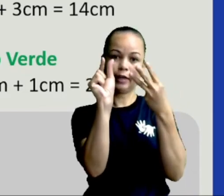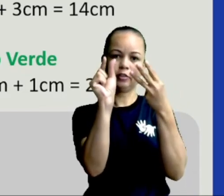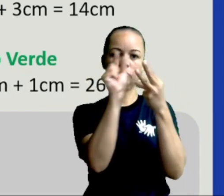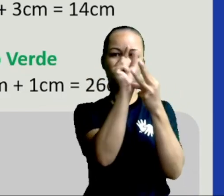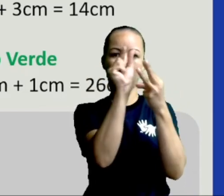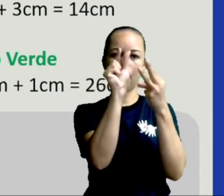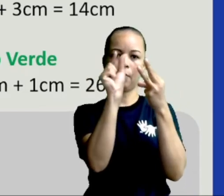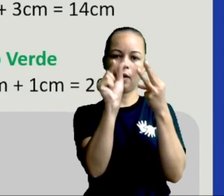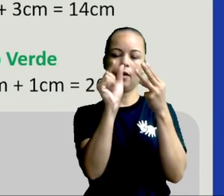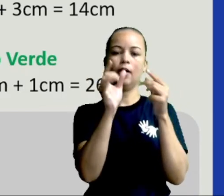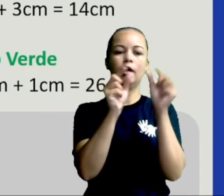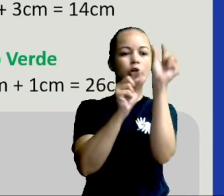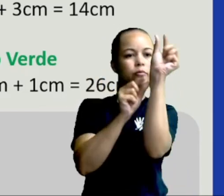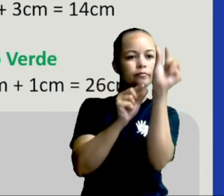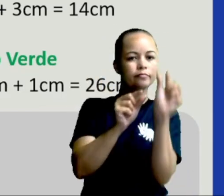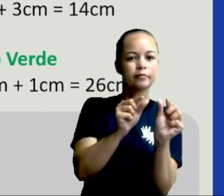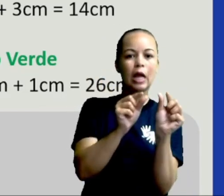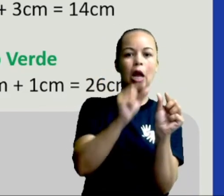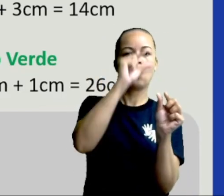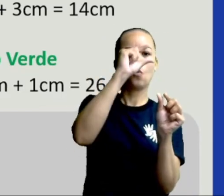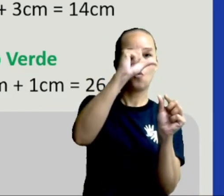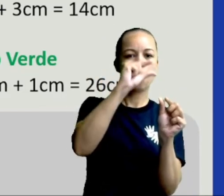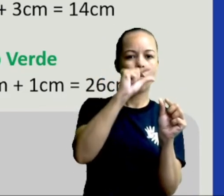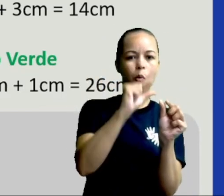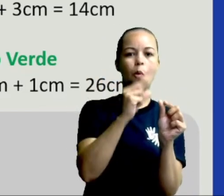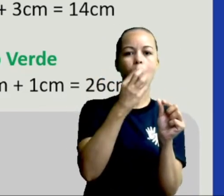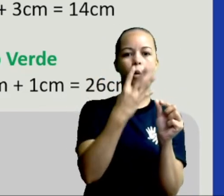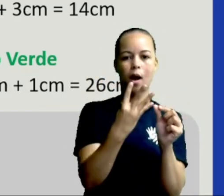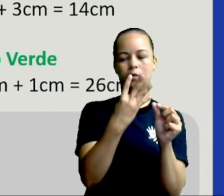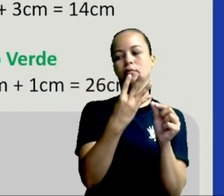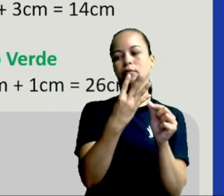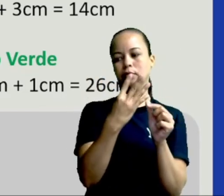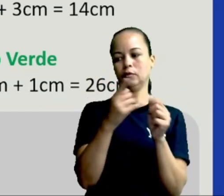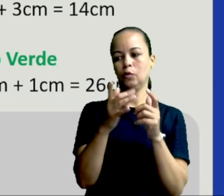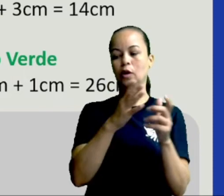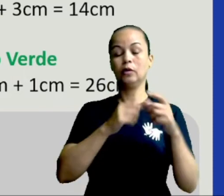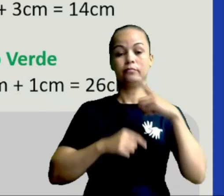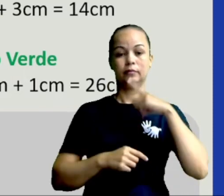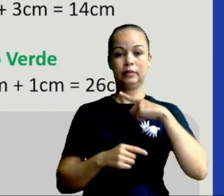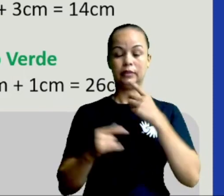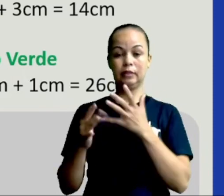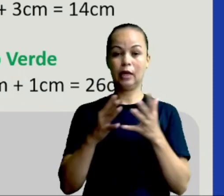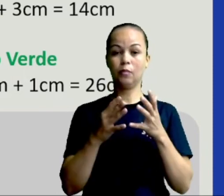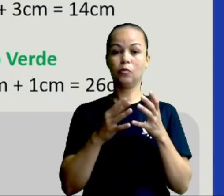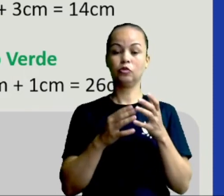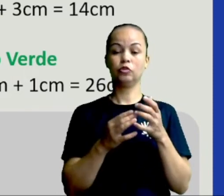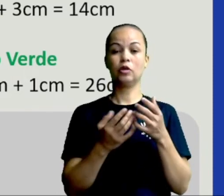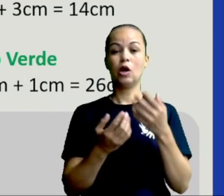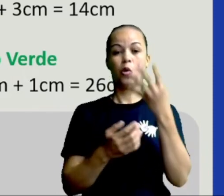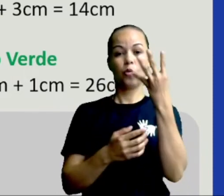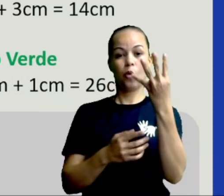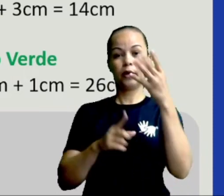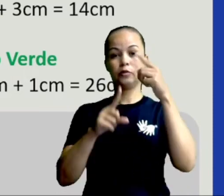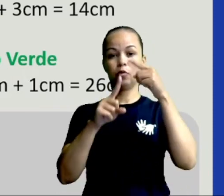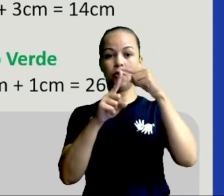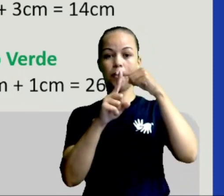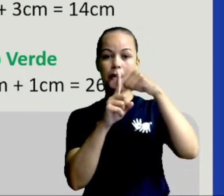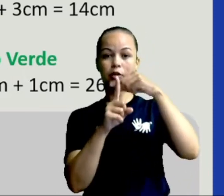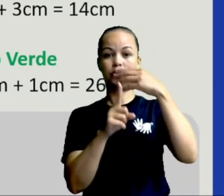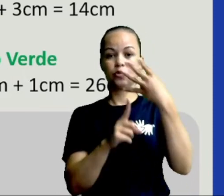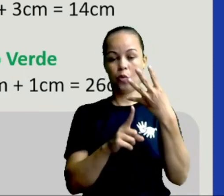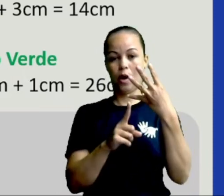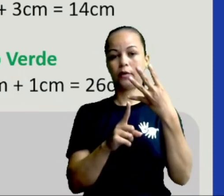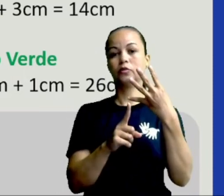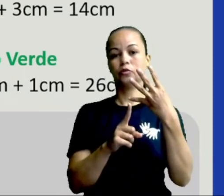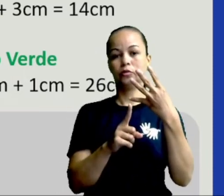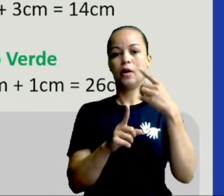4 quadradinhos. Então, quando a gente coloca, ó, 4 mais 4 mais 4, vou pelas larguras aqui,